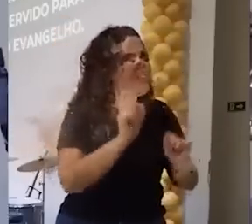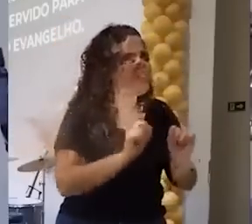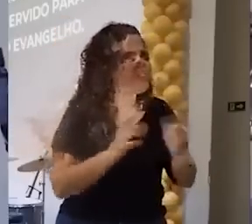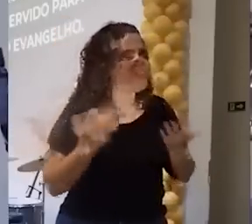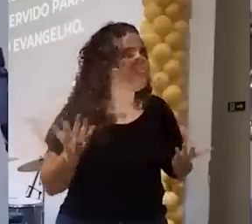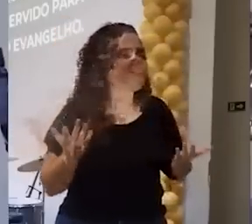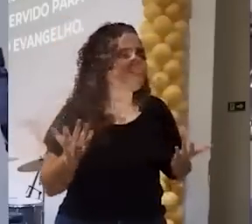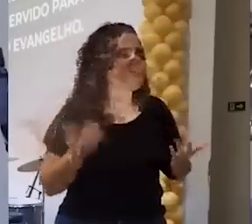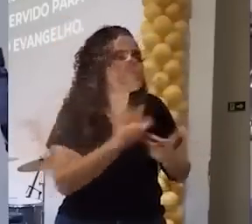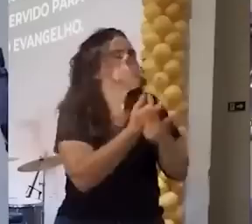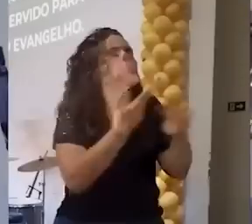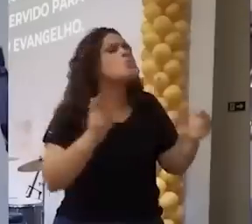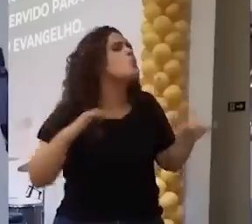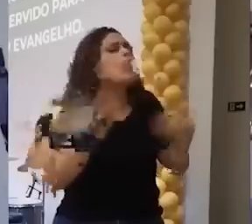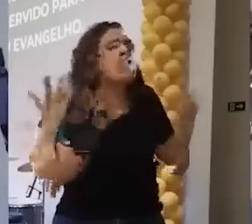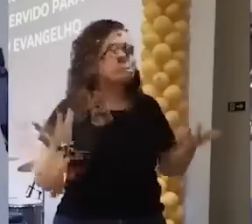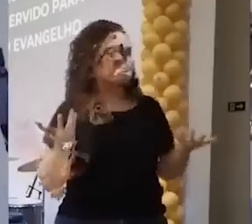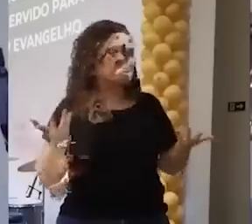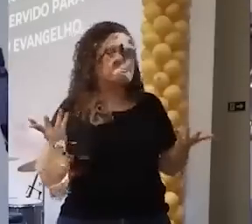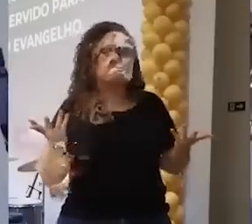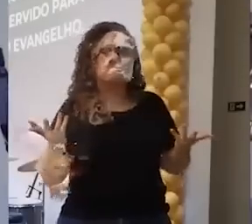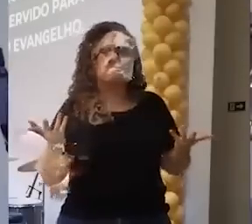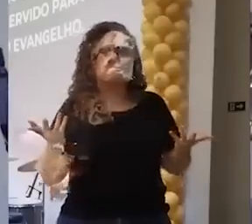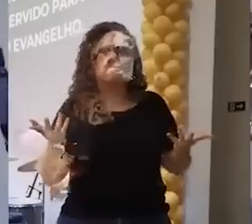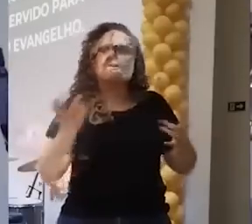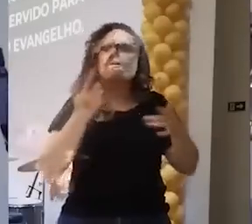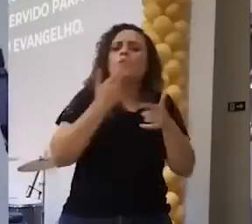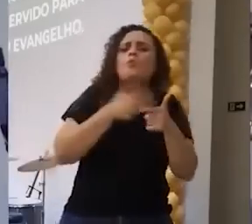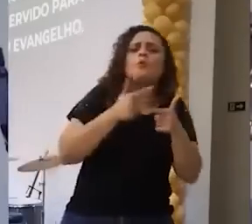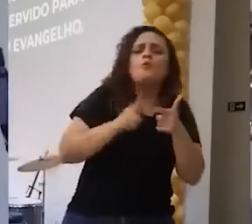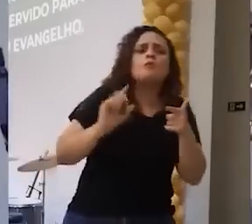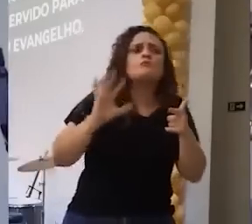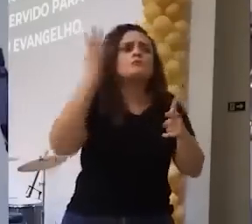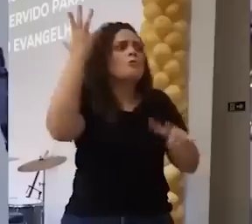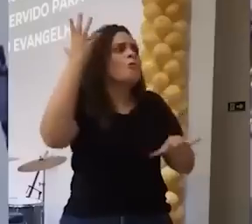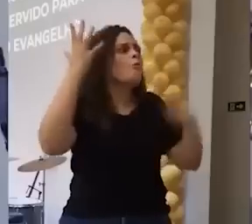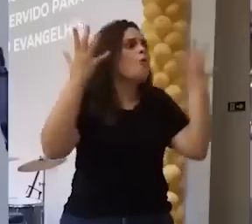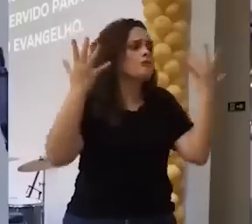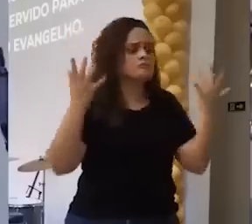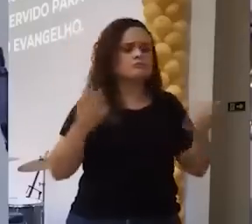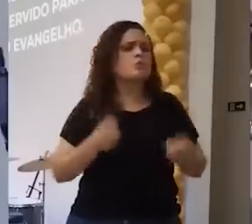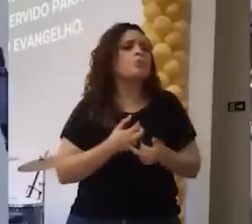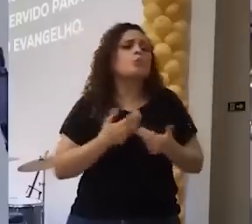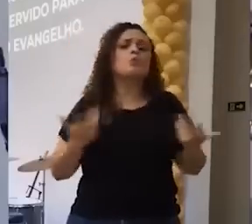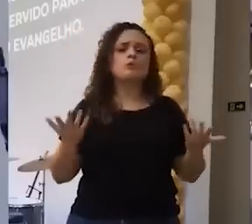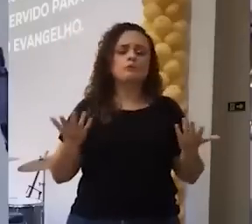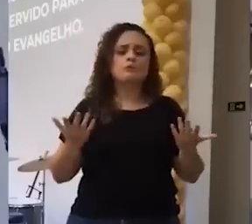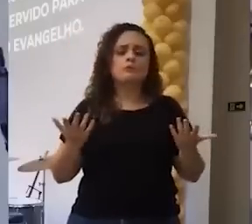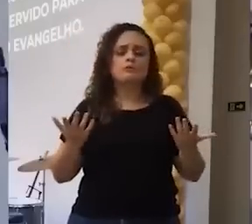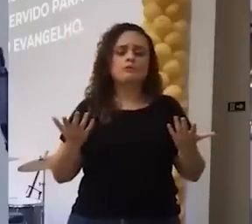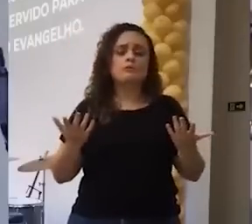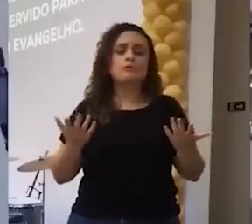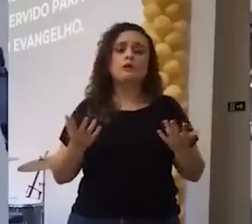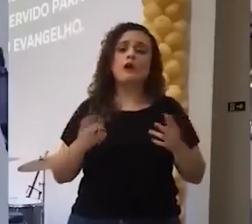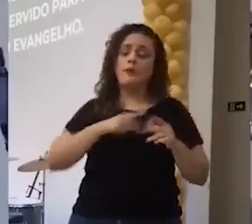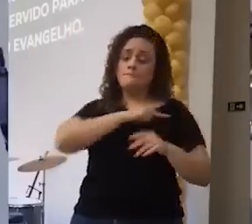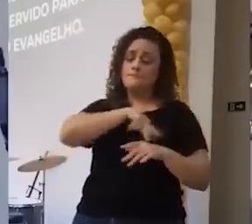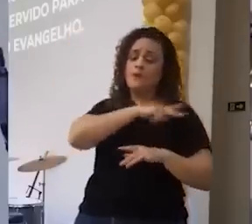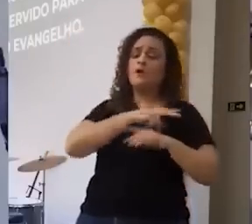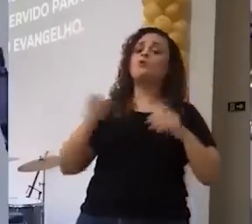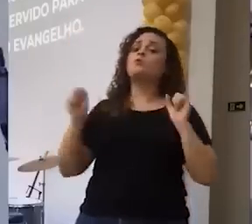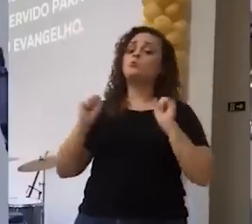Que coisas são essas? Que circunstâncias são essas? E ele poderia fazer um resumo para nós